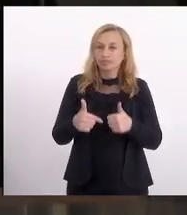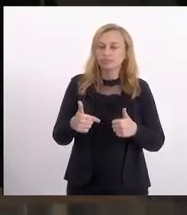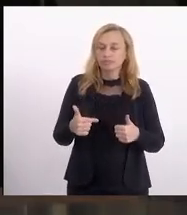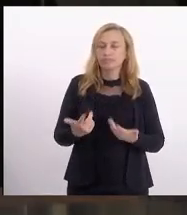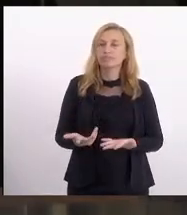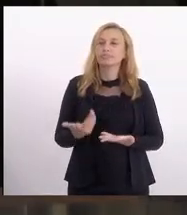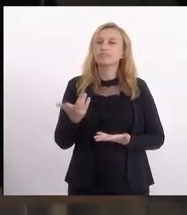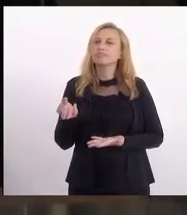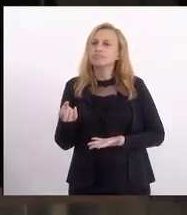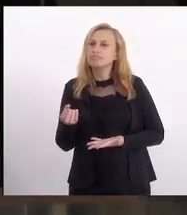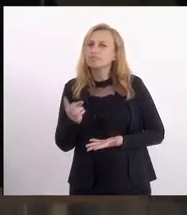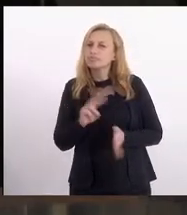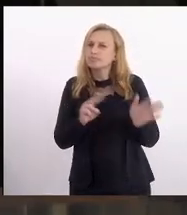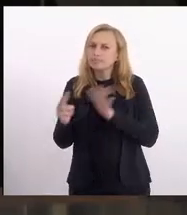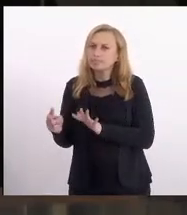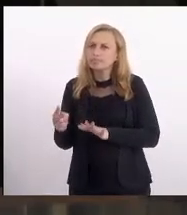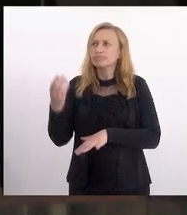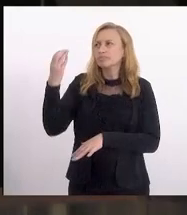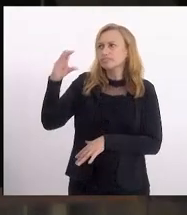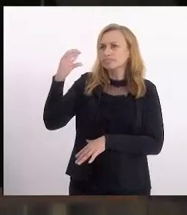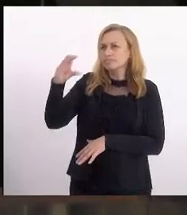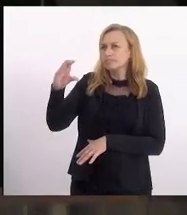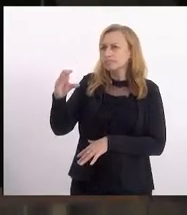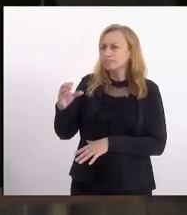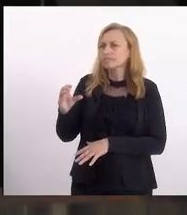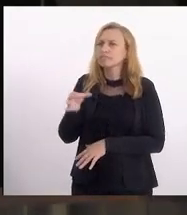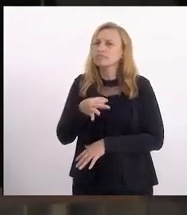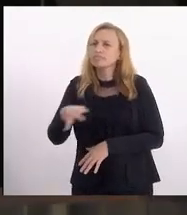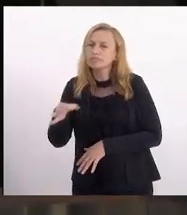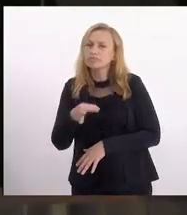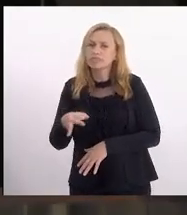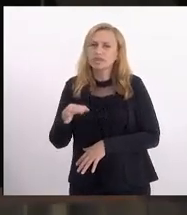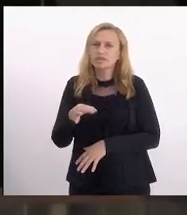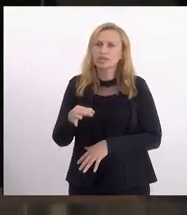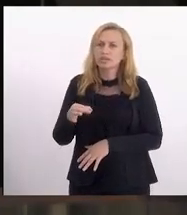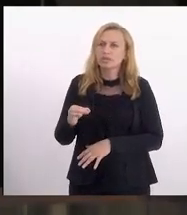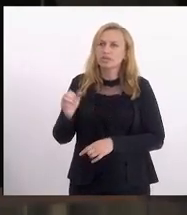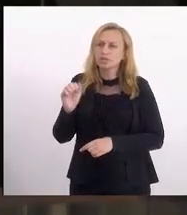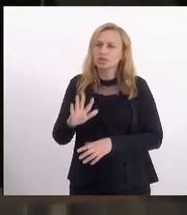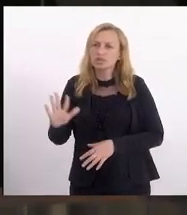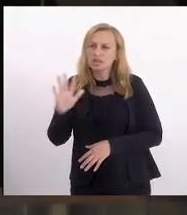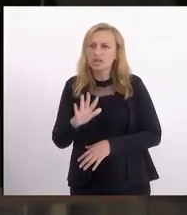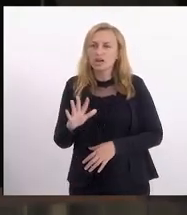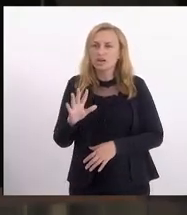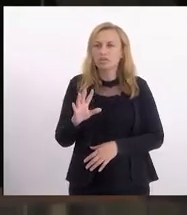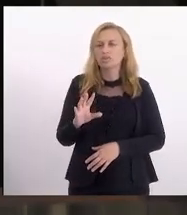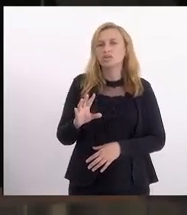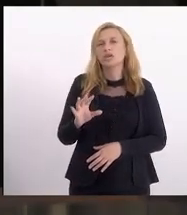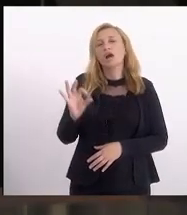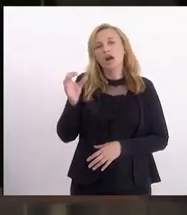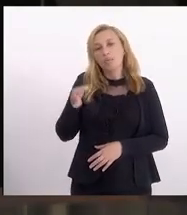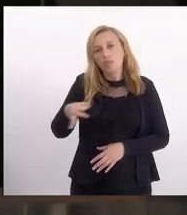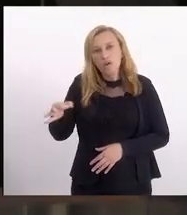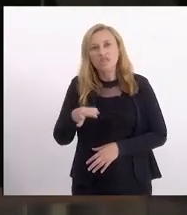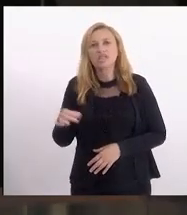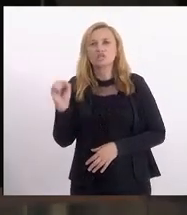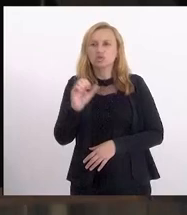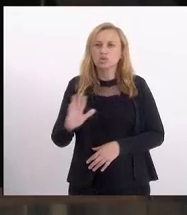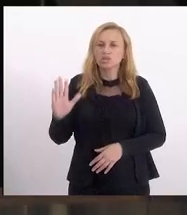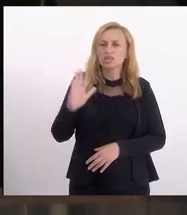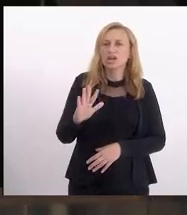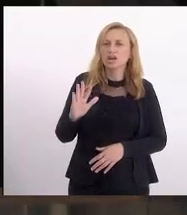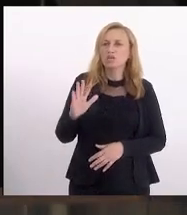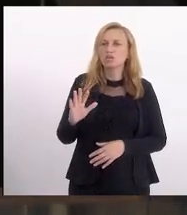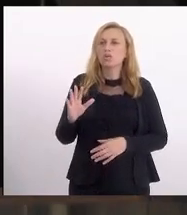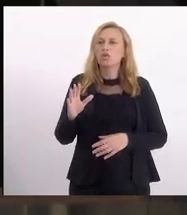Recentemente, essa semana mesmo, Niterói lançou a sua moeda social Araribóia, e é muito importante ressaltar que a moeda social, como